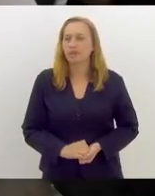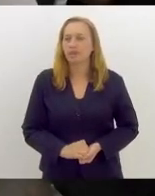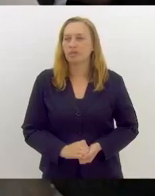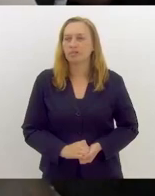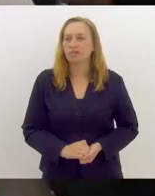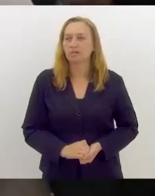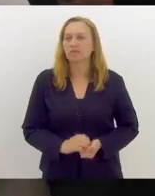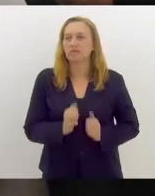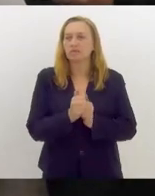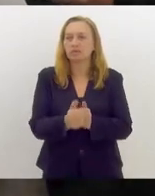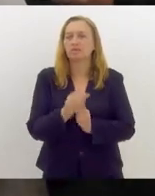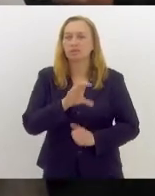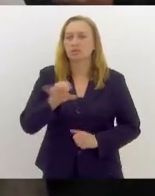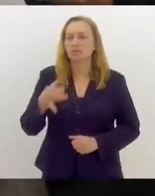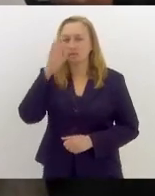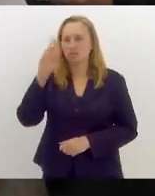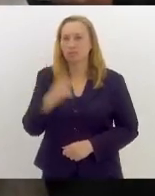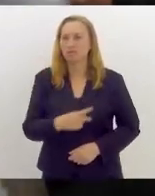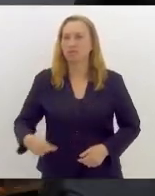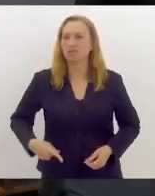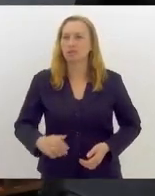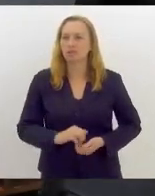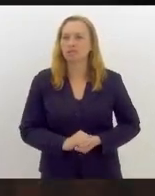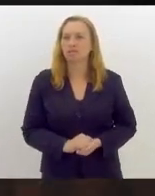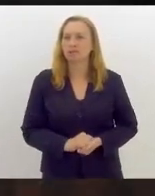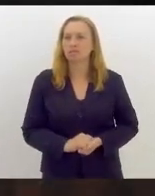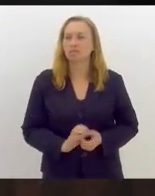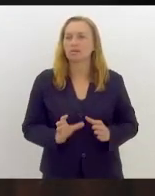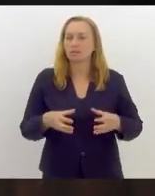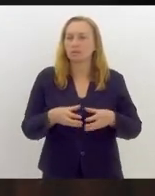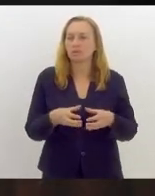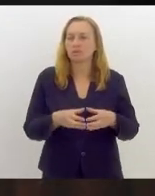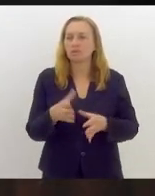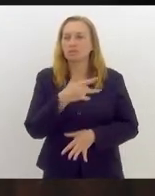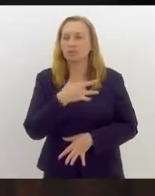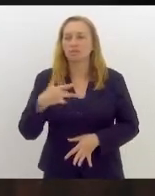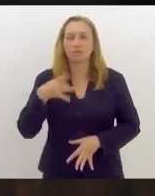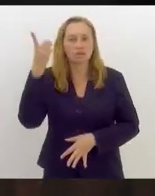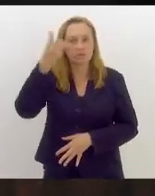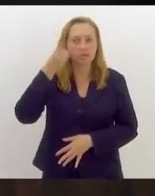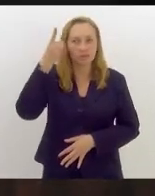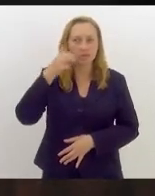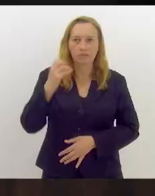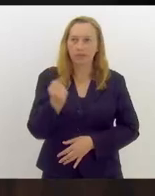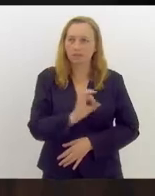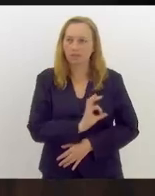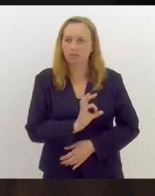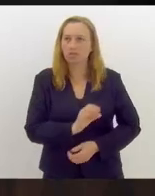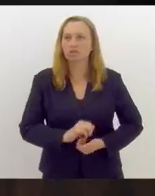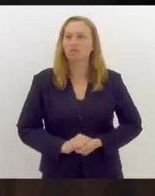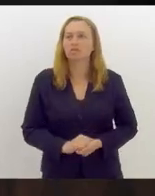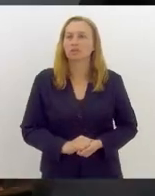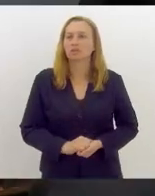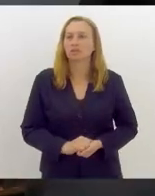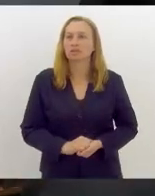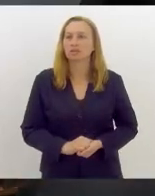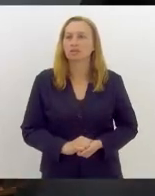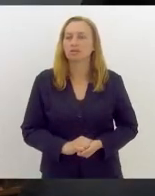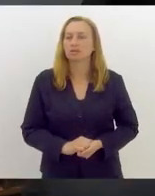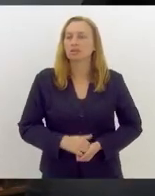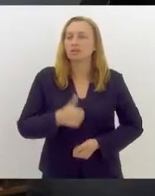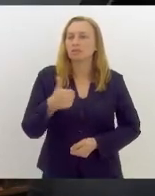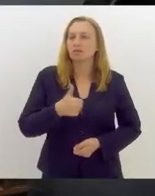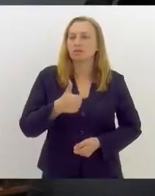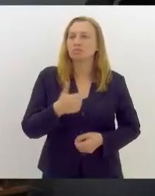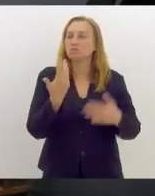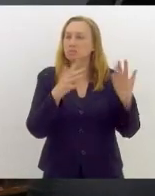sigo parecer da ccj presidente pela comissão de saúde deputada Marta Rocha em primeiro